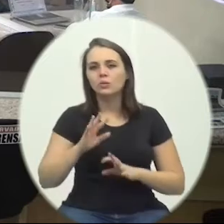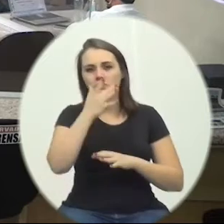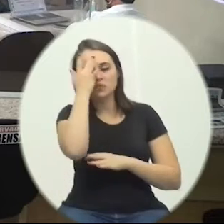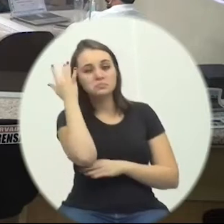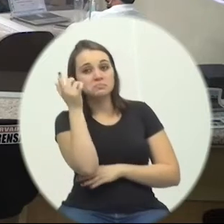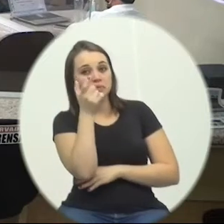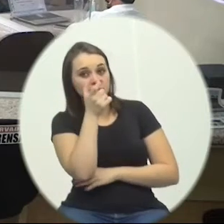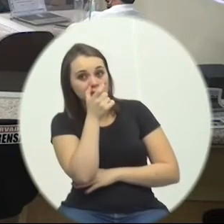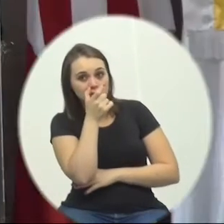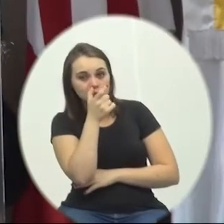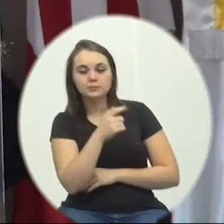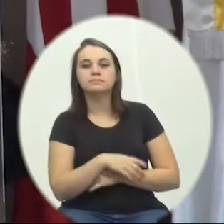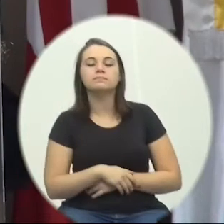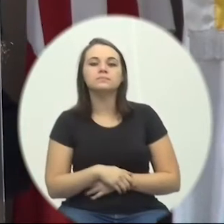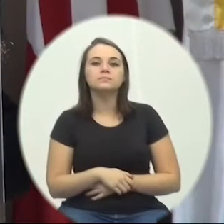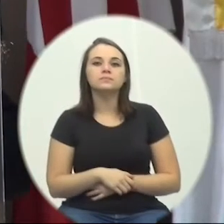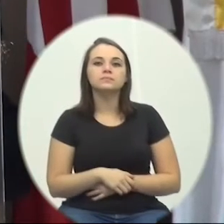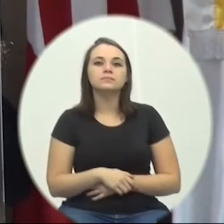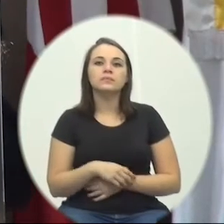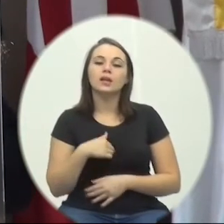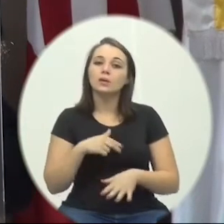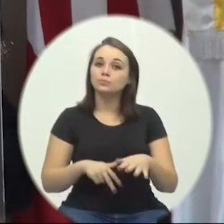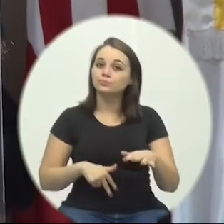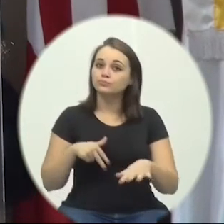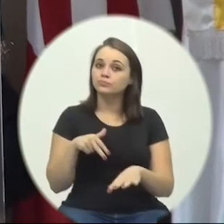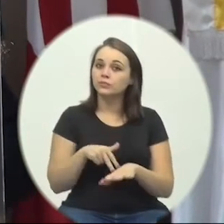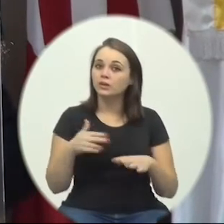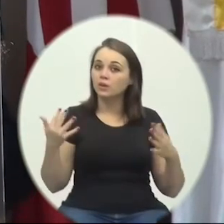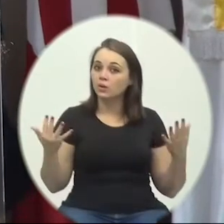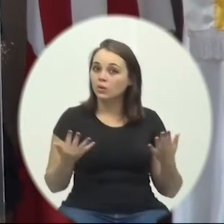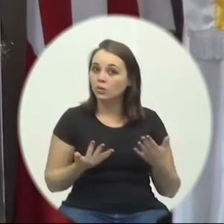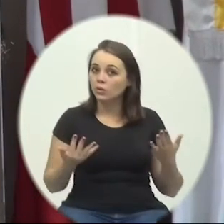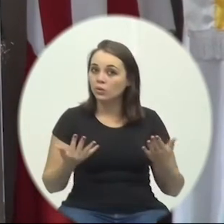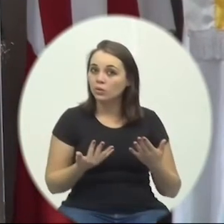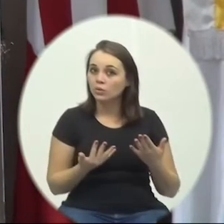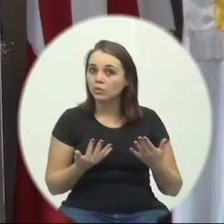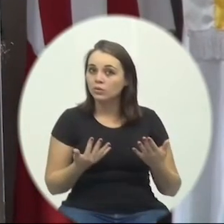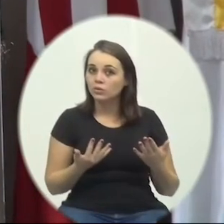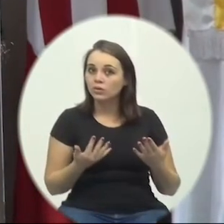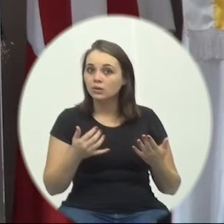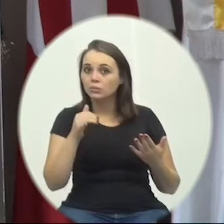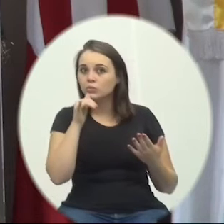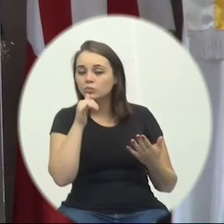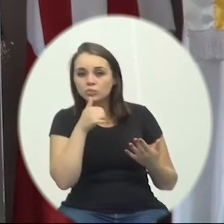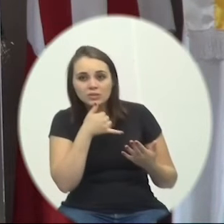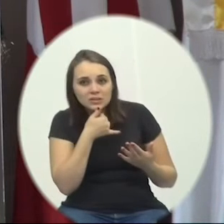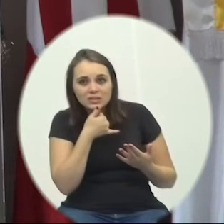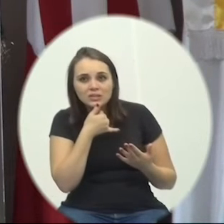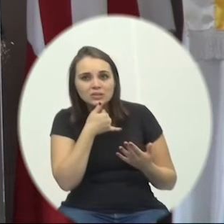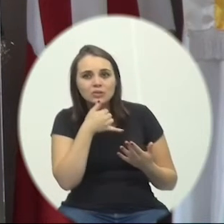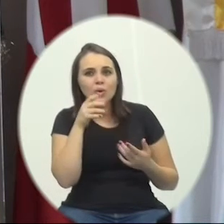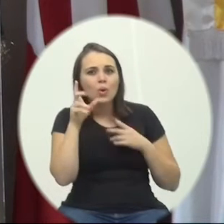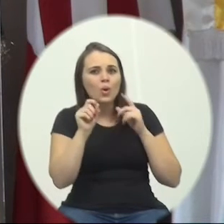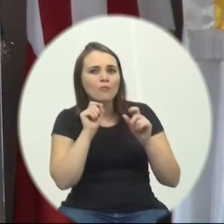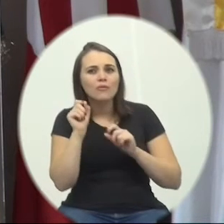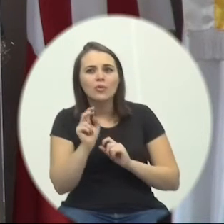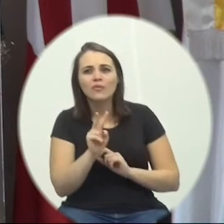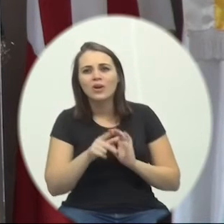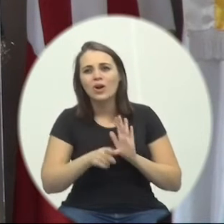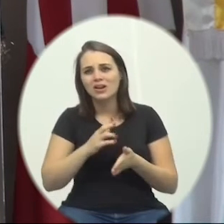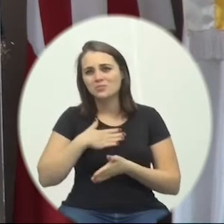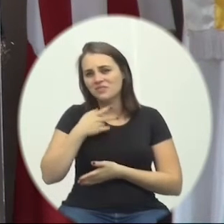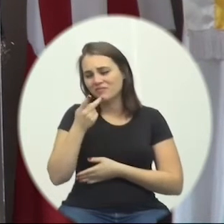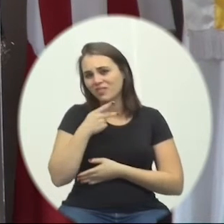acompanham. Subo na tribuna, desagradável demais ouvir esse comentário do vereador Jefferson nesse momento,